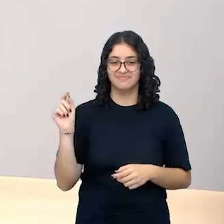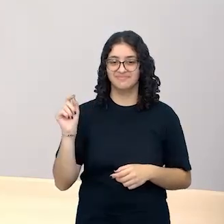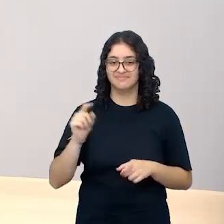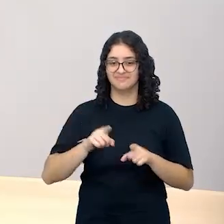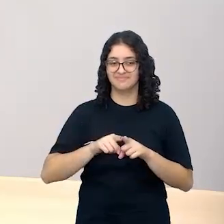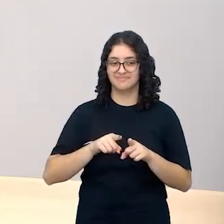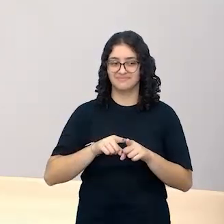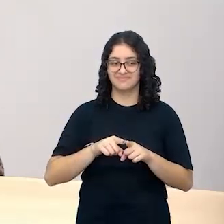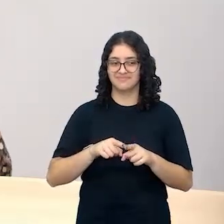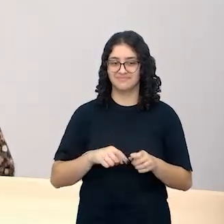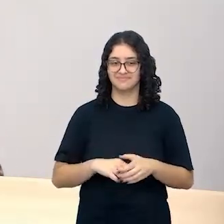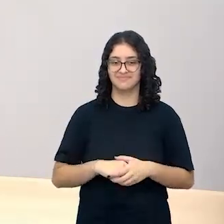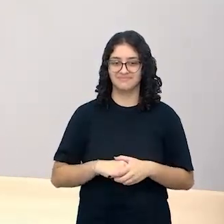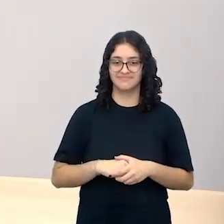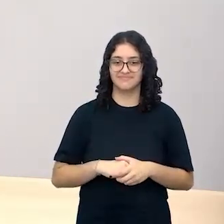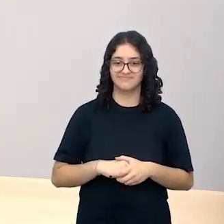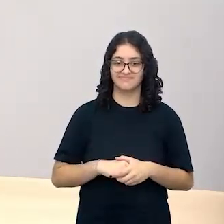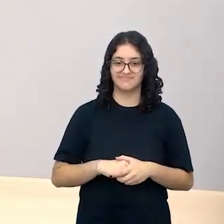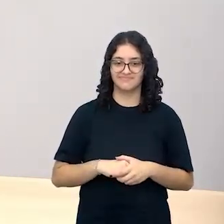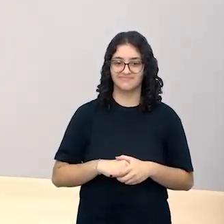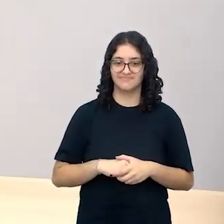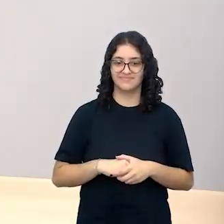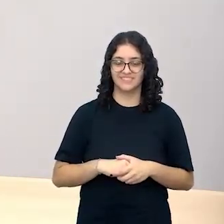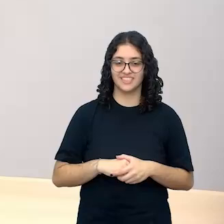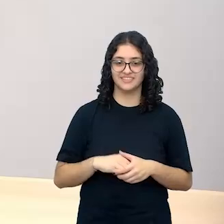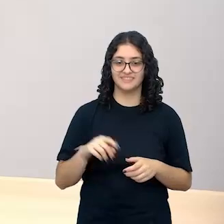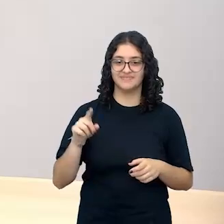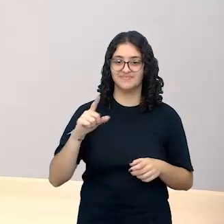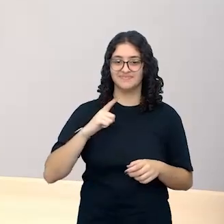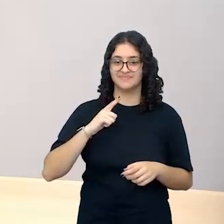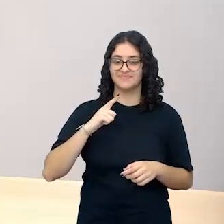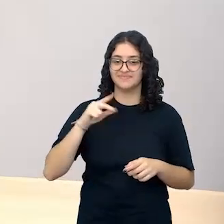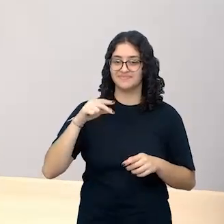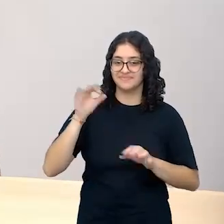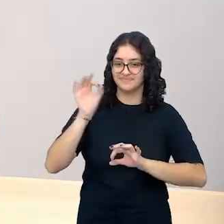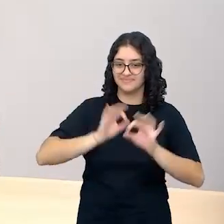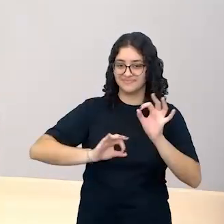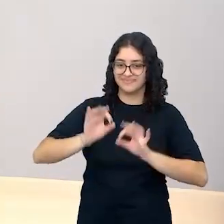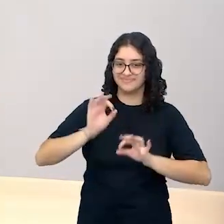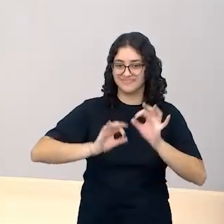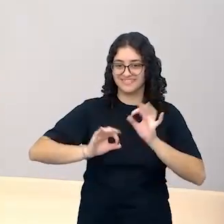A Jussara fala sobre a Marie que admiro sua trajetória e sua obra.